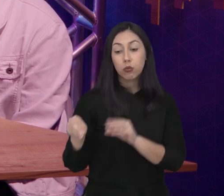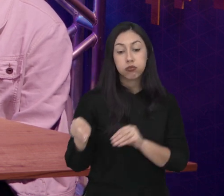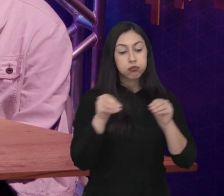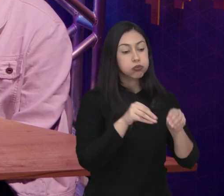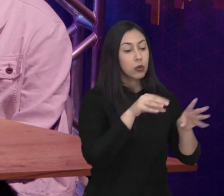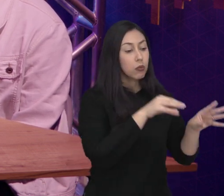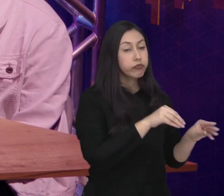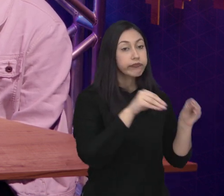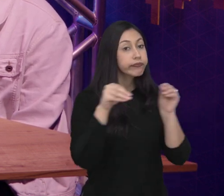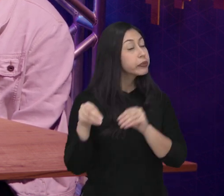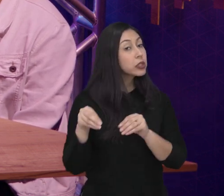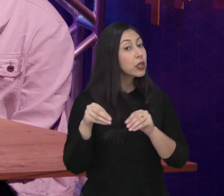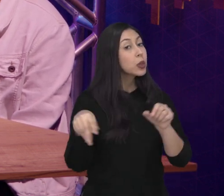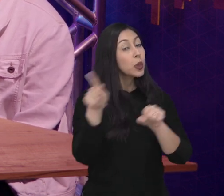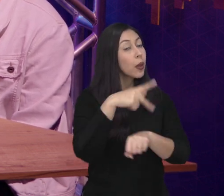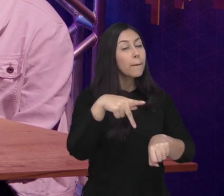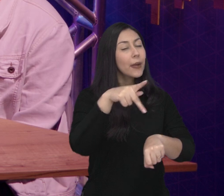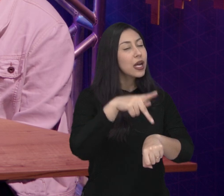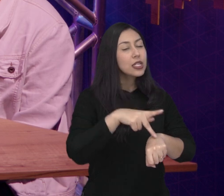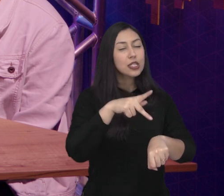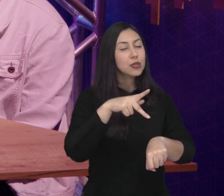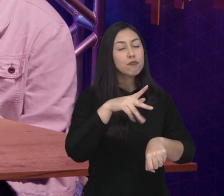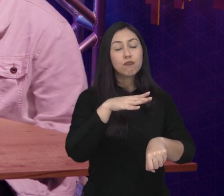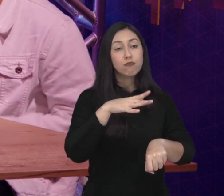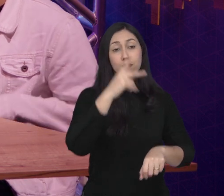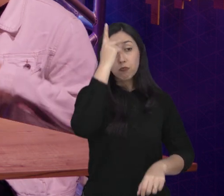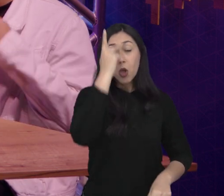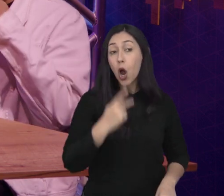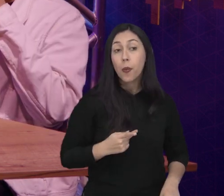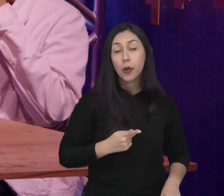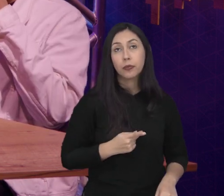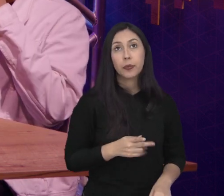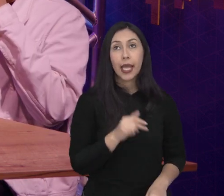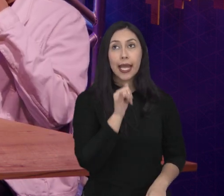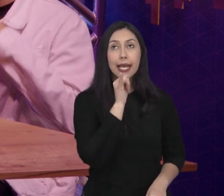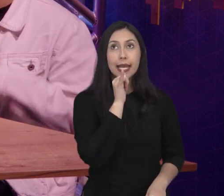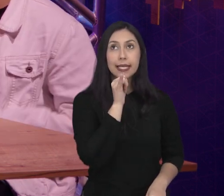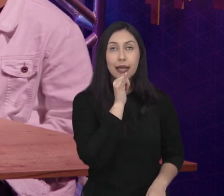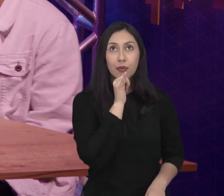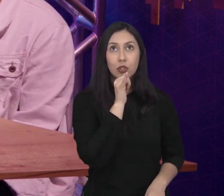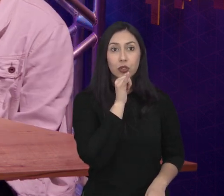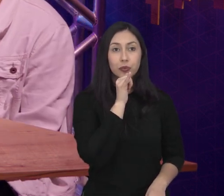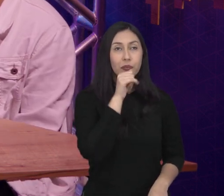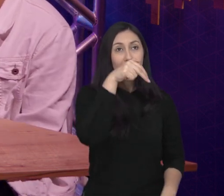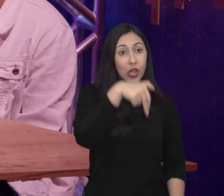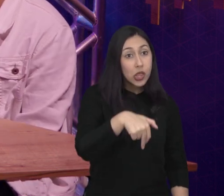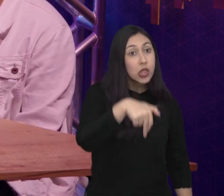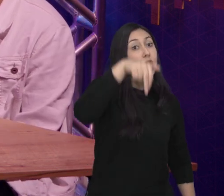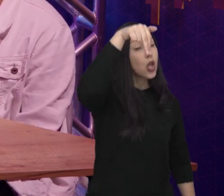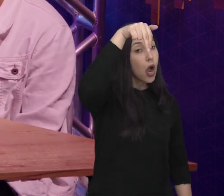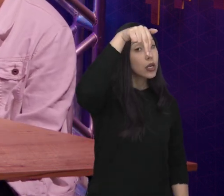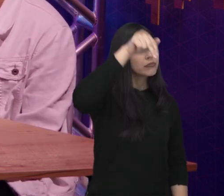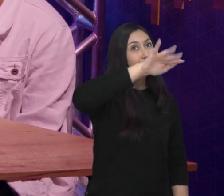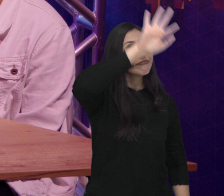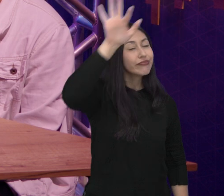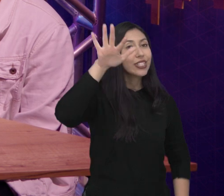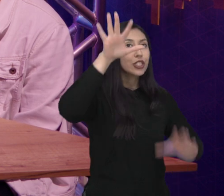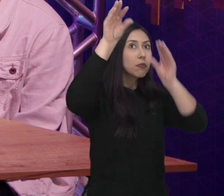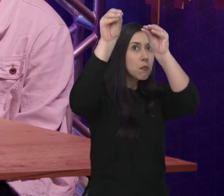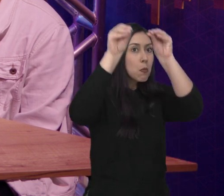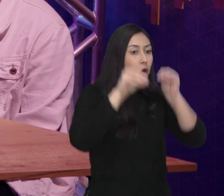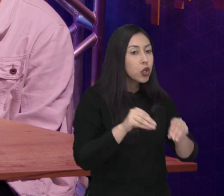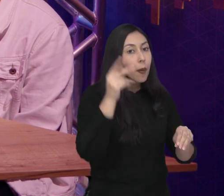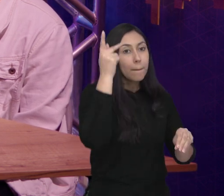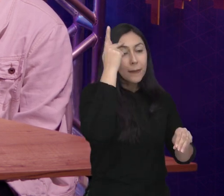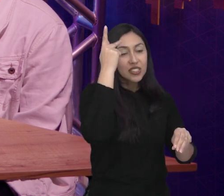deslocam, mas dentro de um próprio país. Então, pessoas, por exemplo, que vêm do norte ou do nordeste para cá, eles